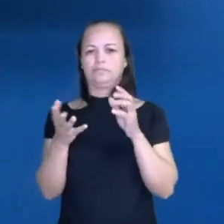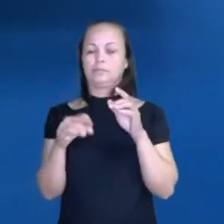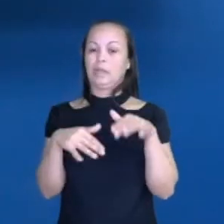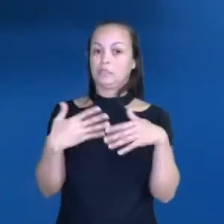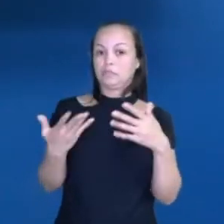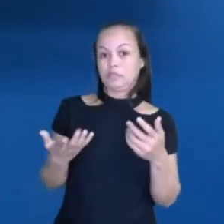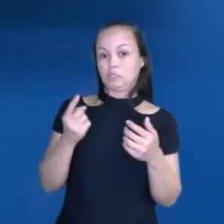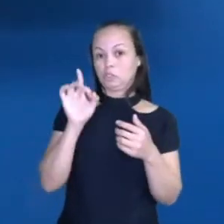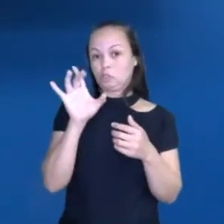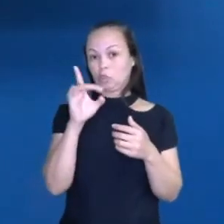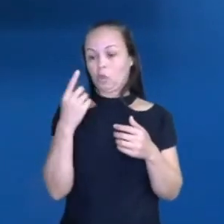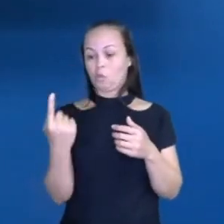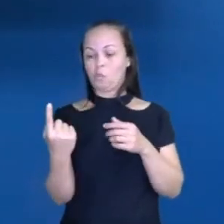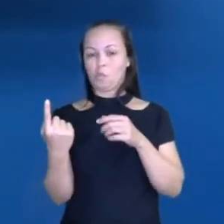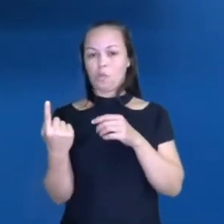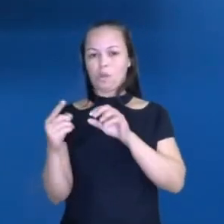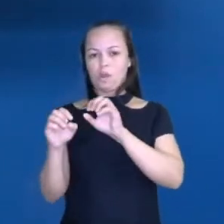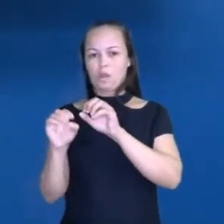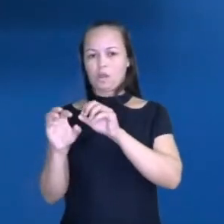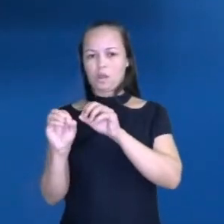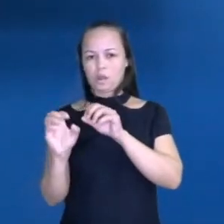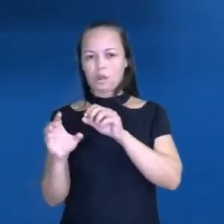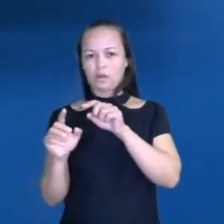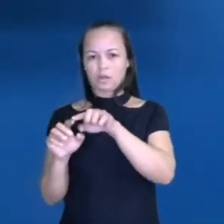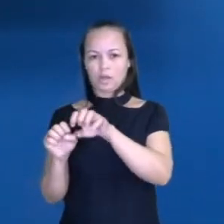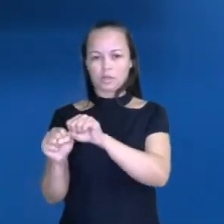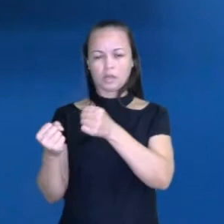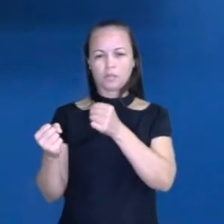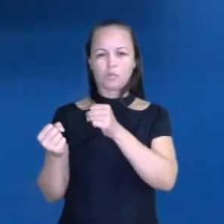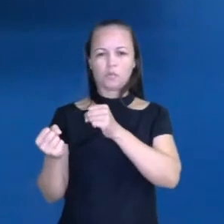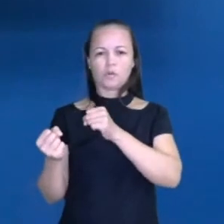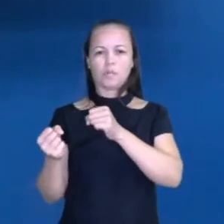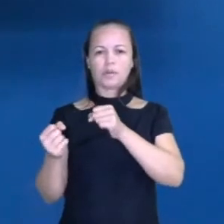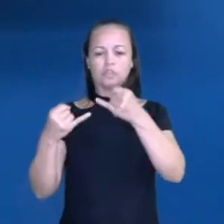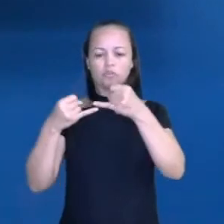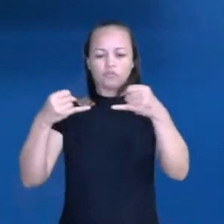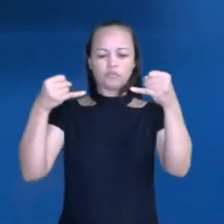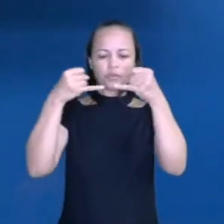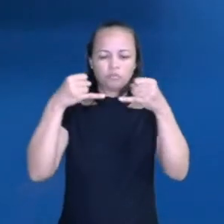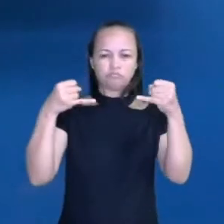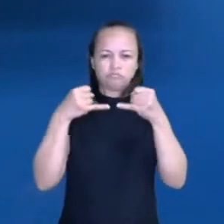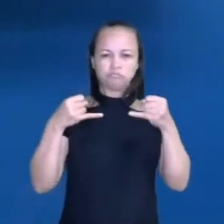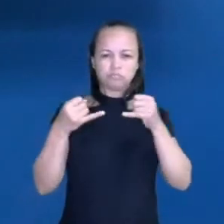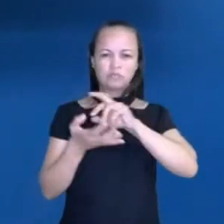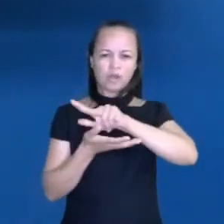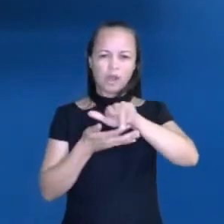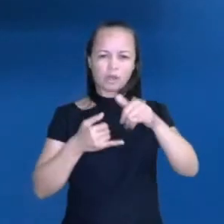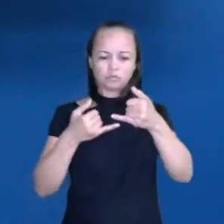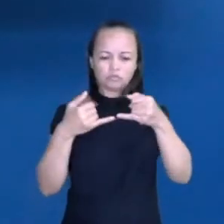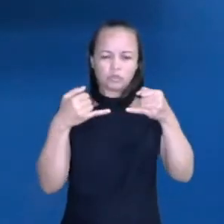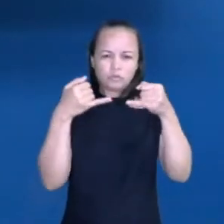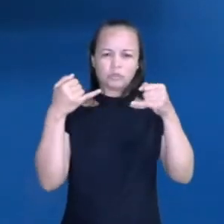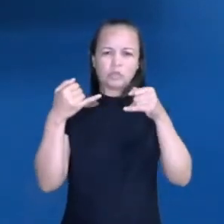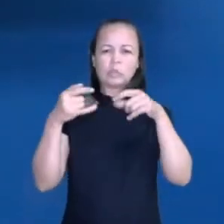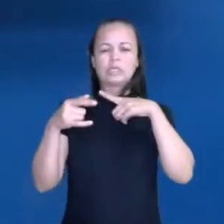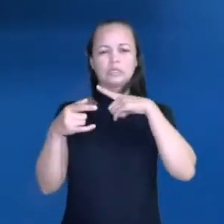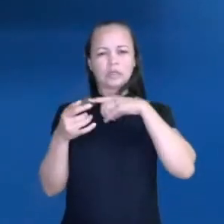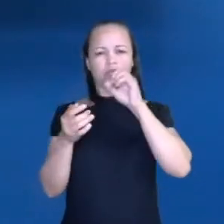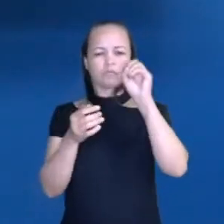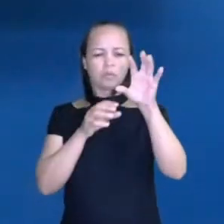uma que tá queimada mas aquele aquele fio que tem vários tá vários lá para os ali pequena